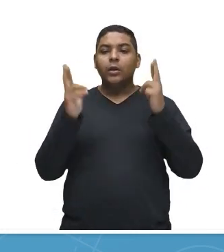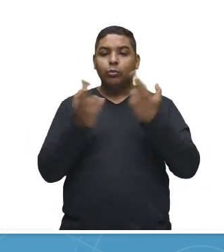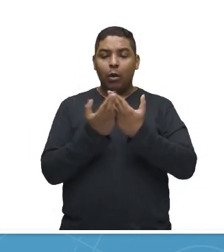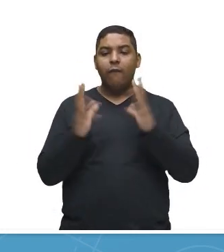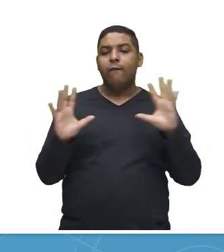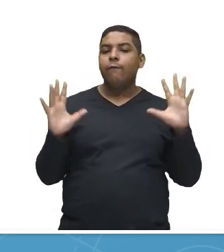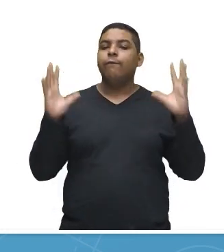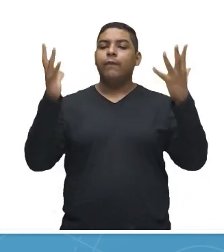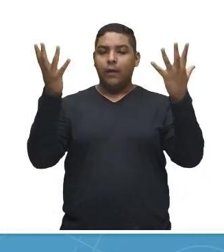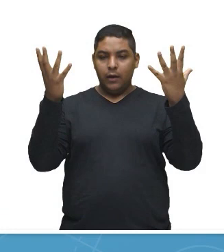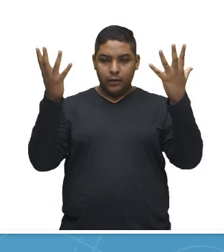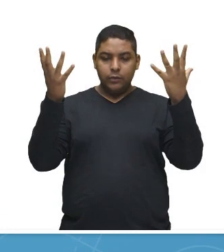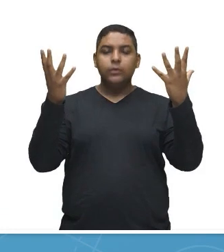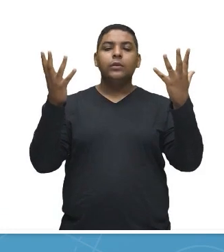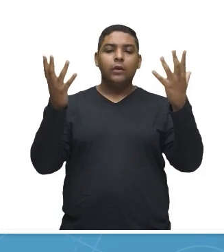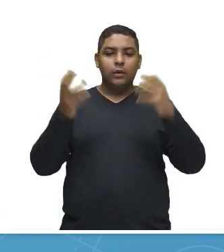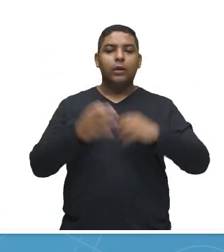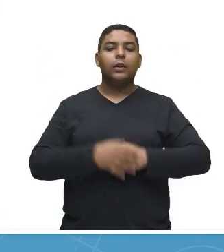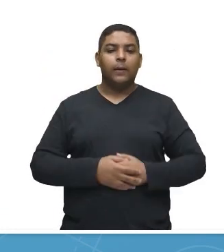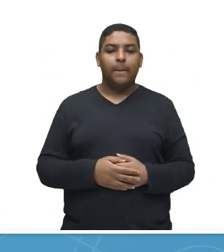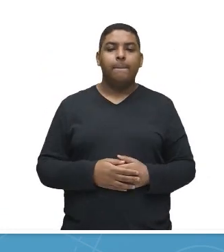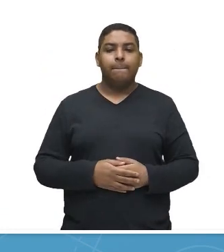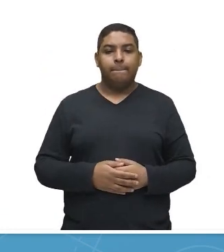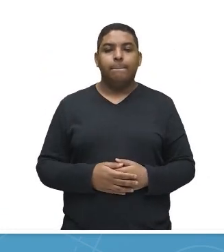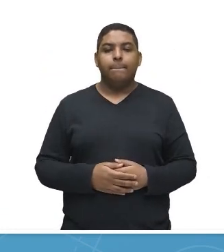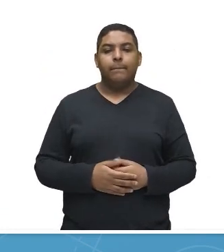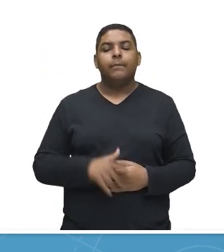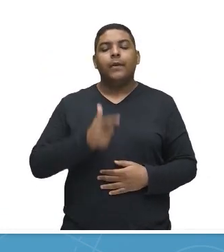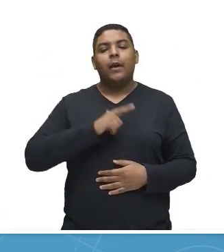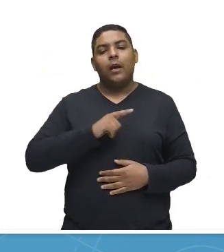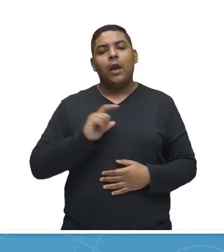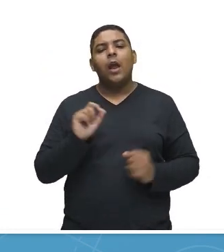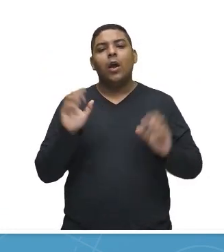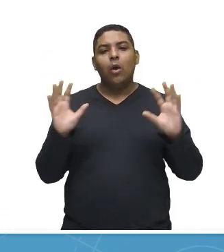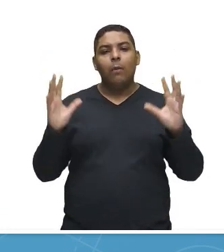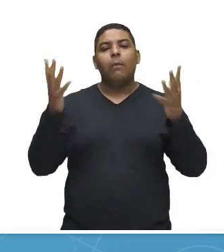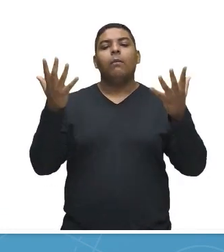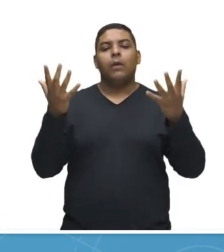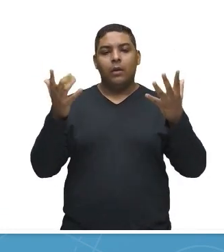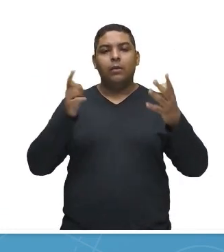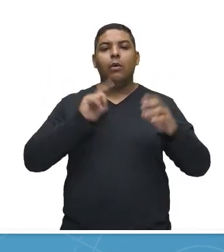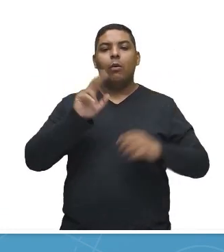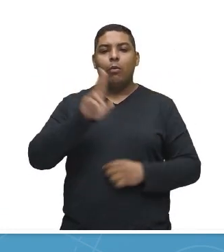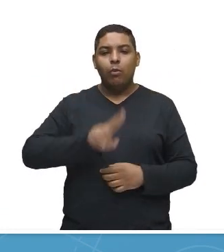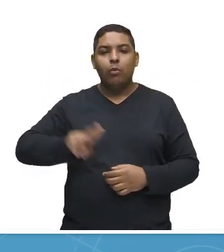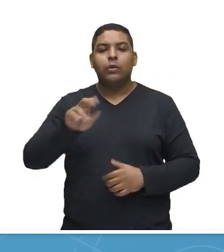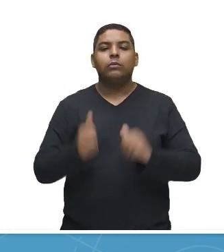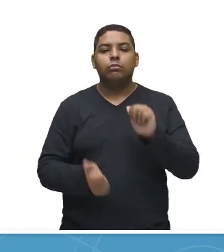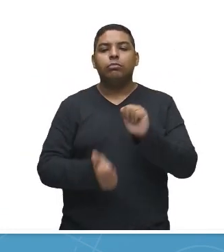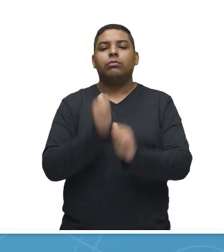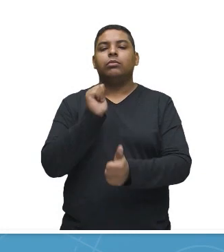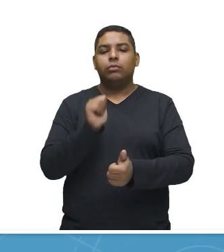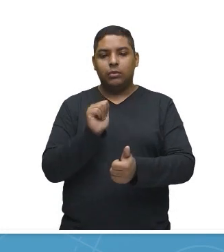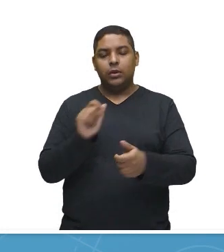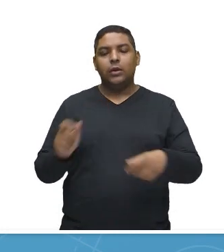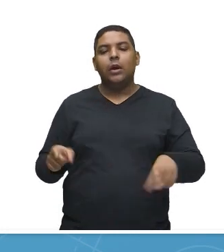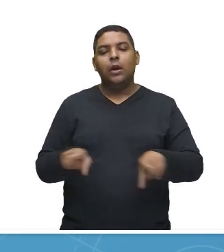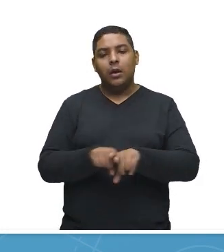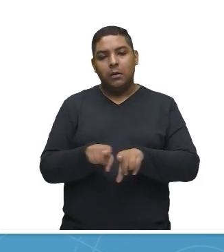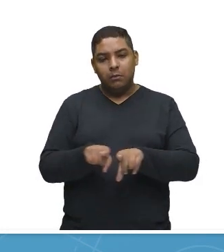ou seja, com certeza eles estão comemorando algo e já utilizam a luta como parte